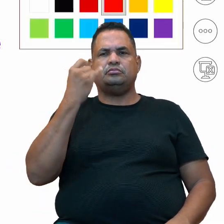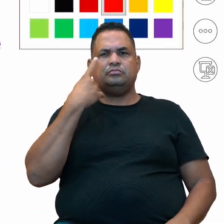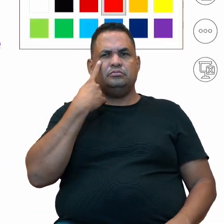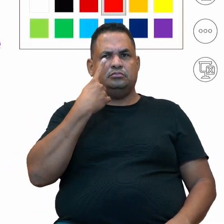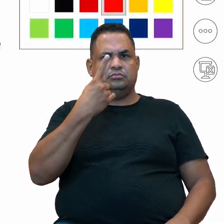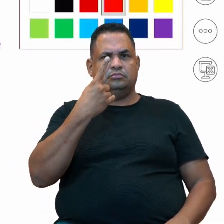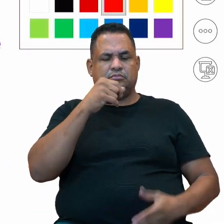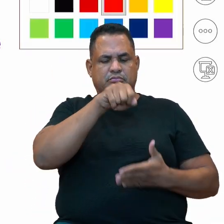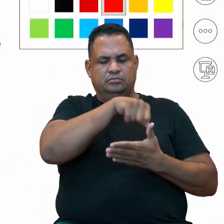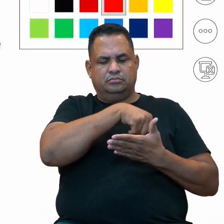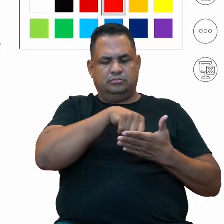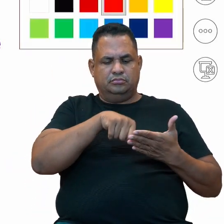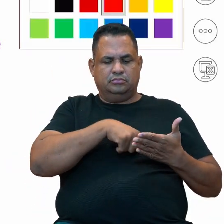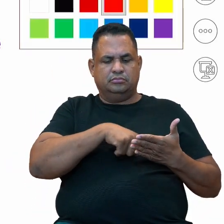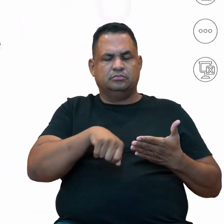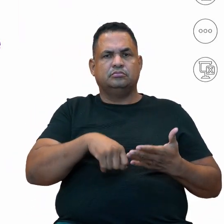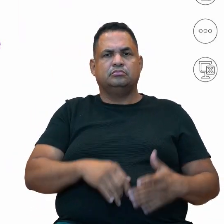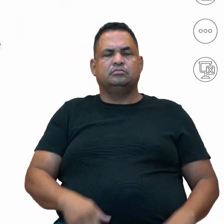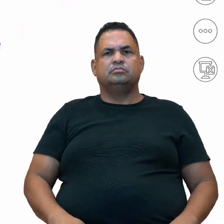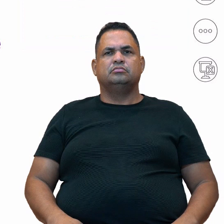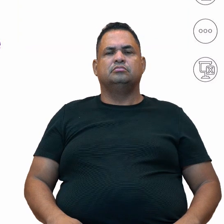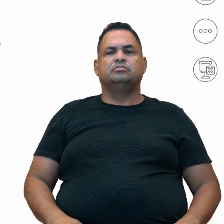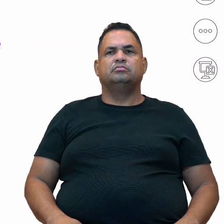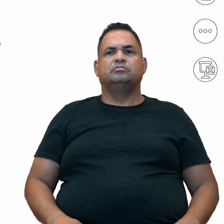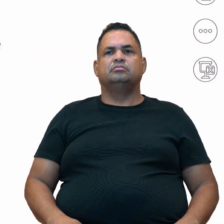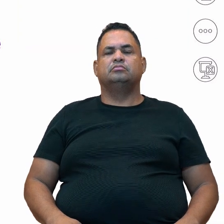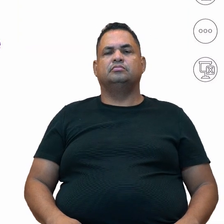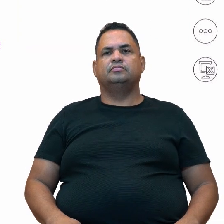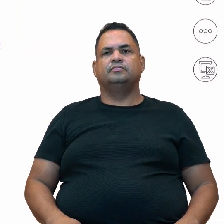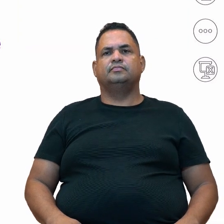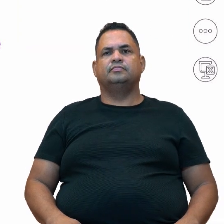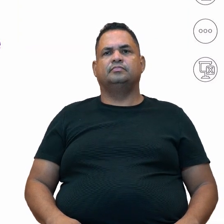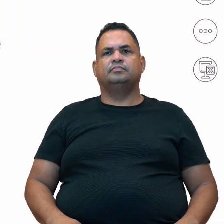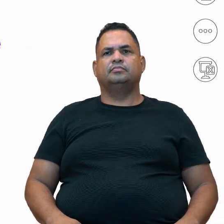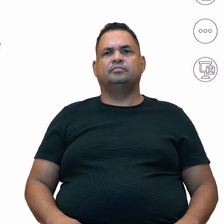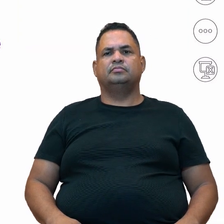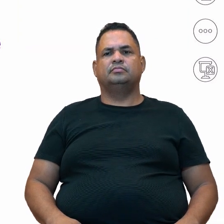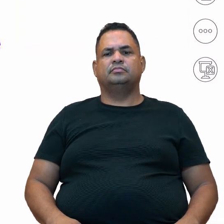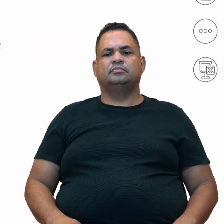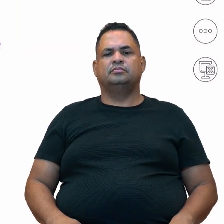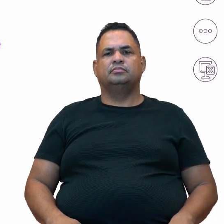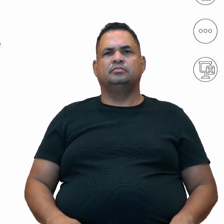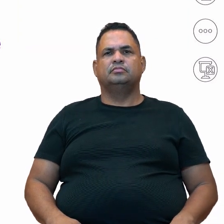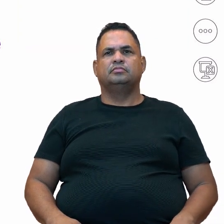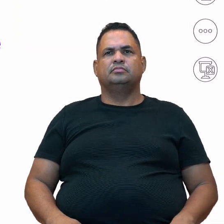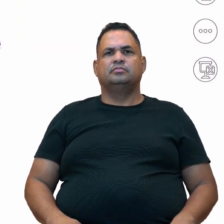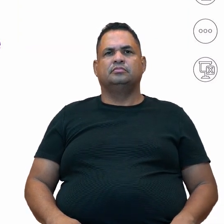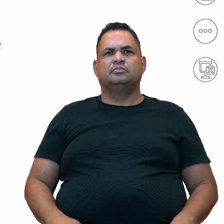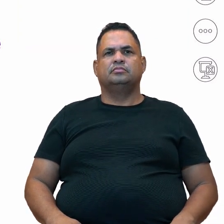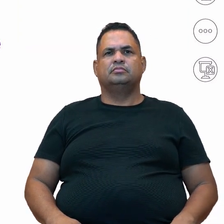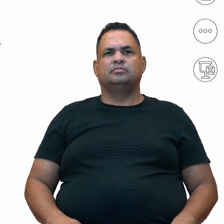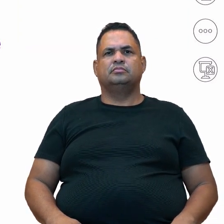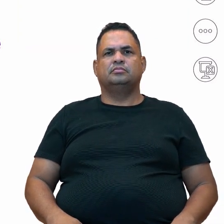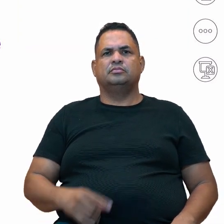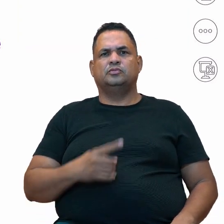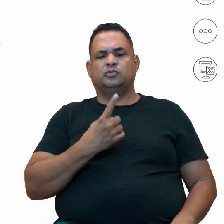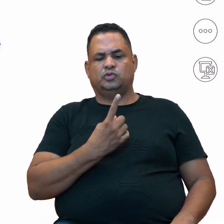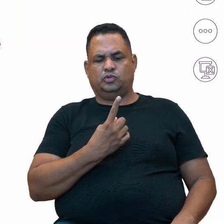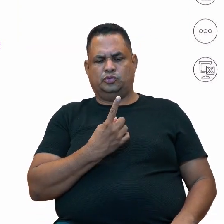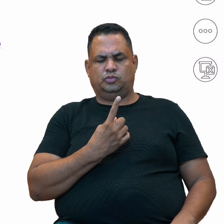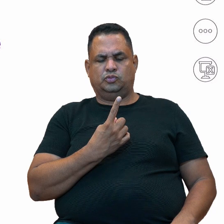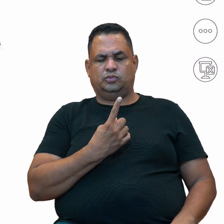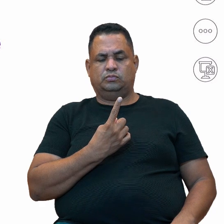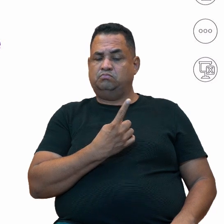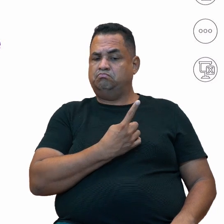seu caderninho, tá? Olha só. Consiste no processo em que um ou mais. Como assim,